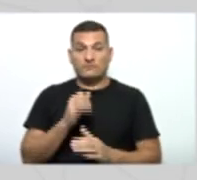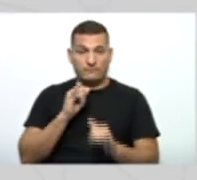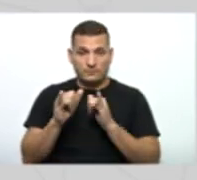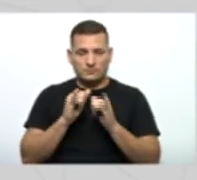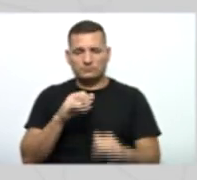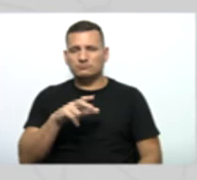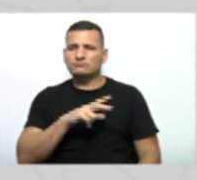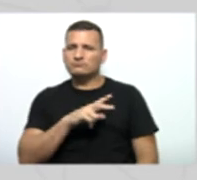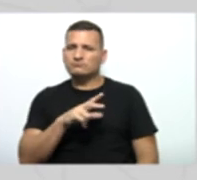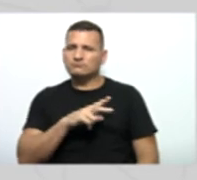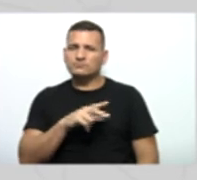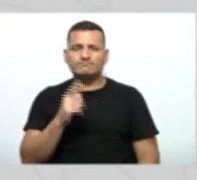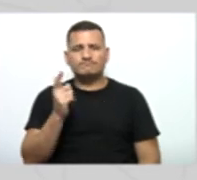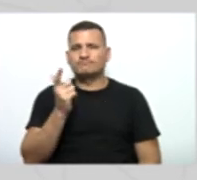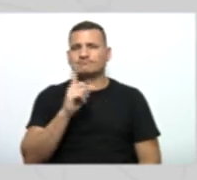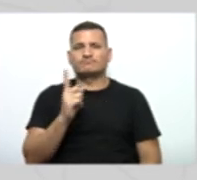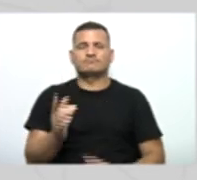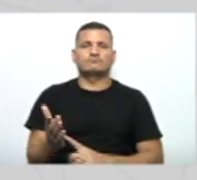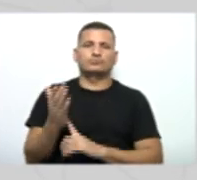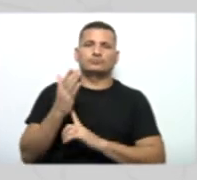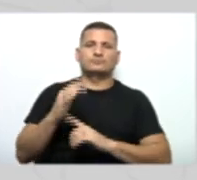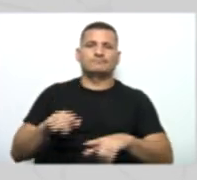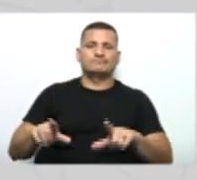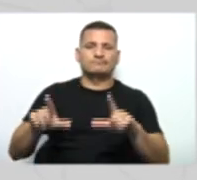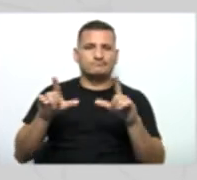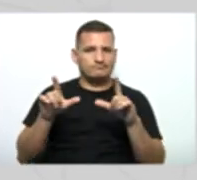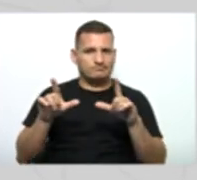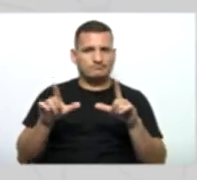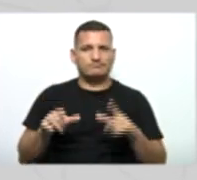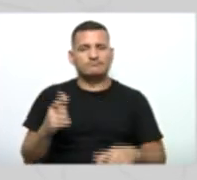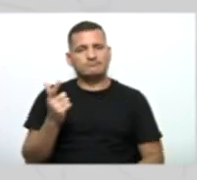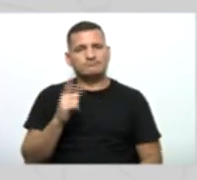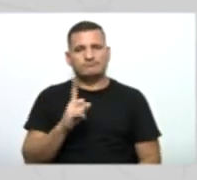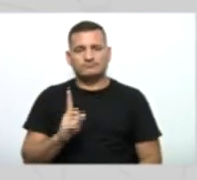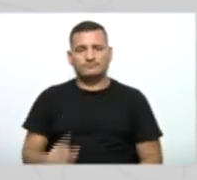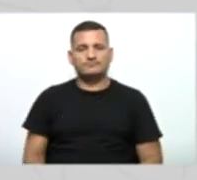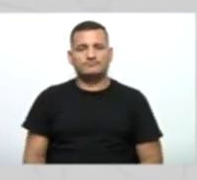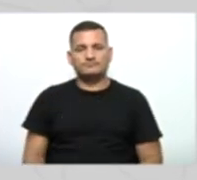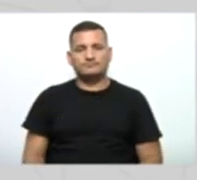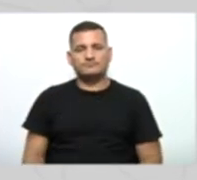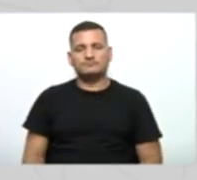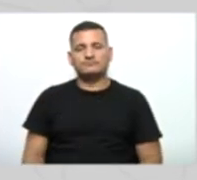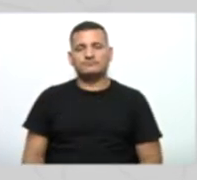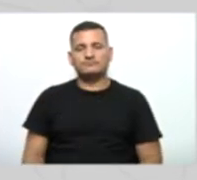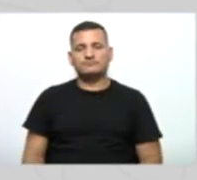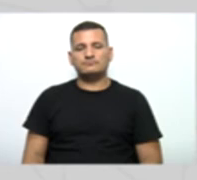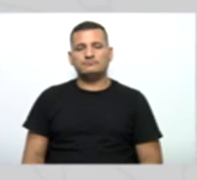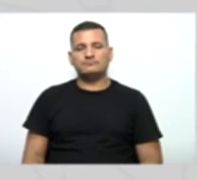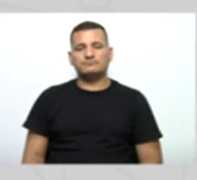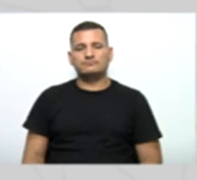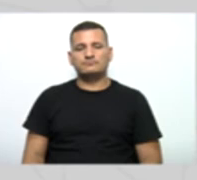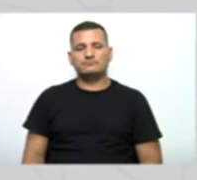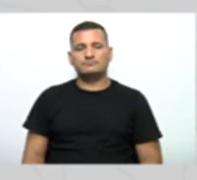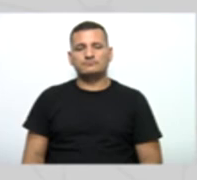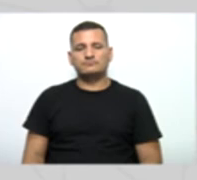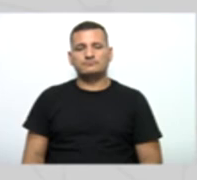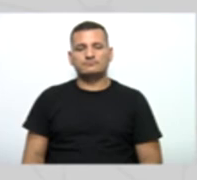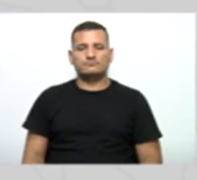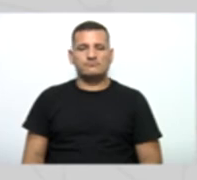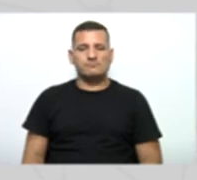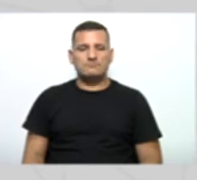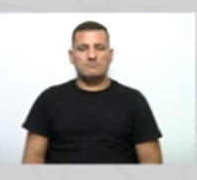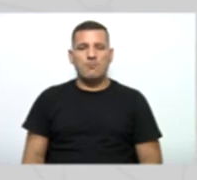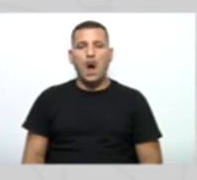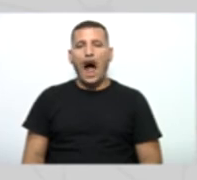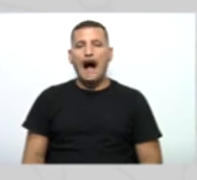ó, o exemplo do idade que nós utilizamos, ponto, underline, underline, idade, que é o que você utilizaria se